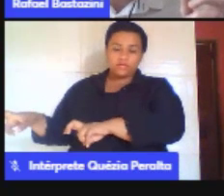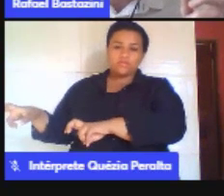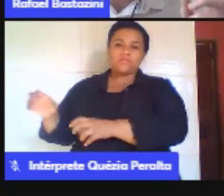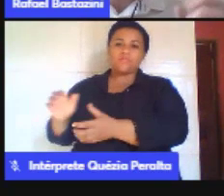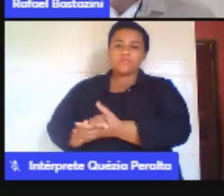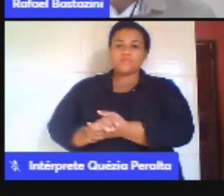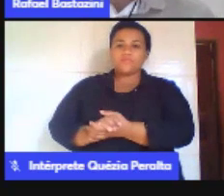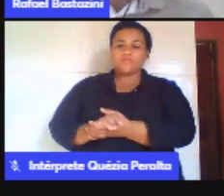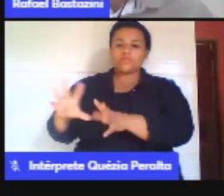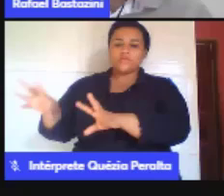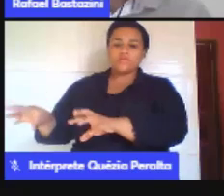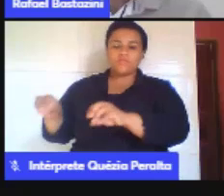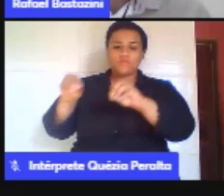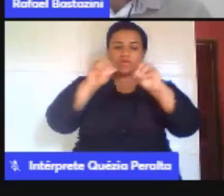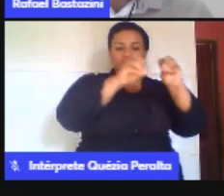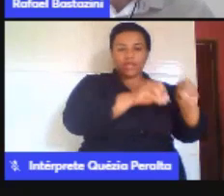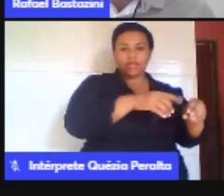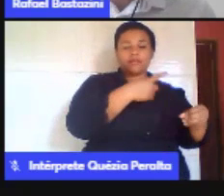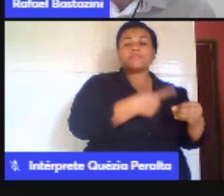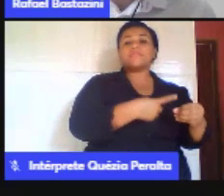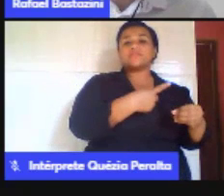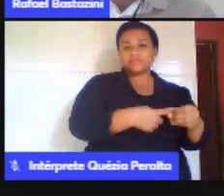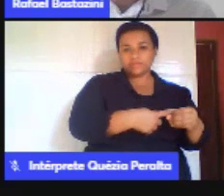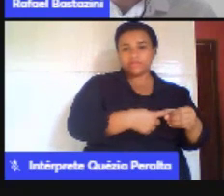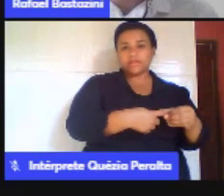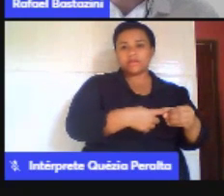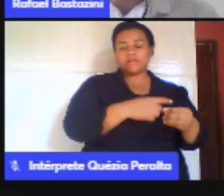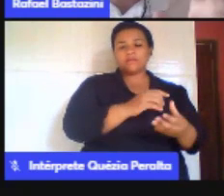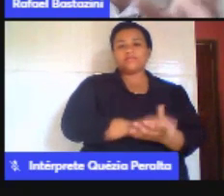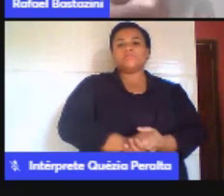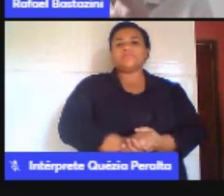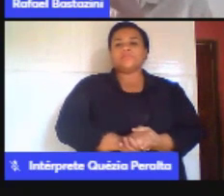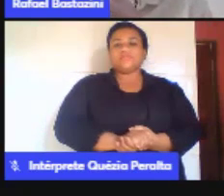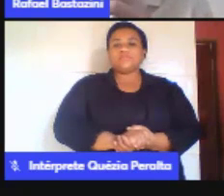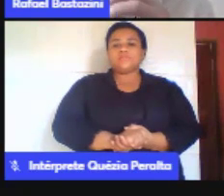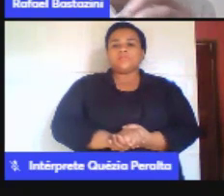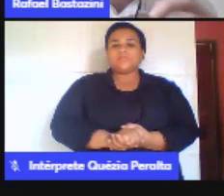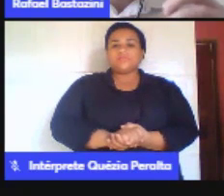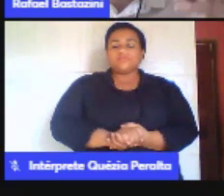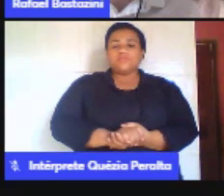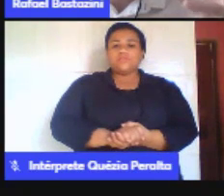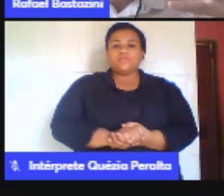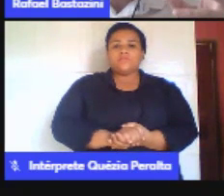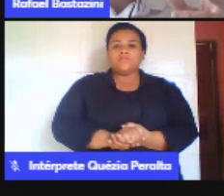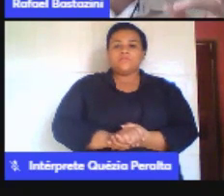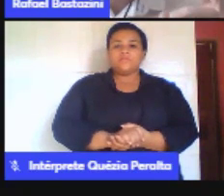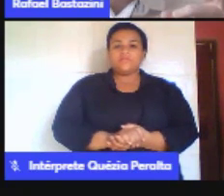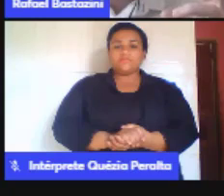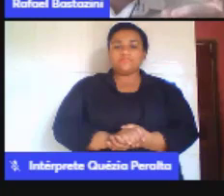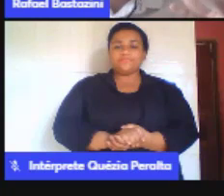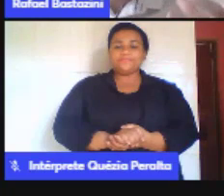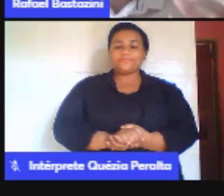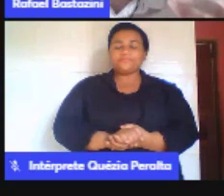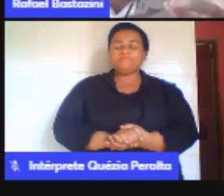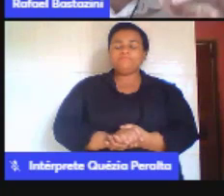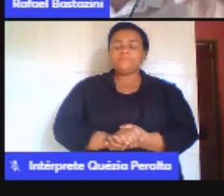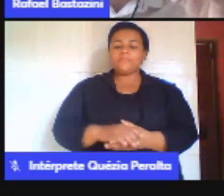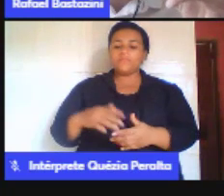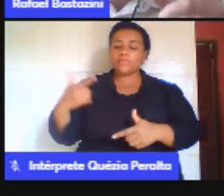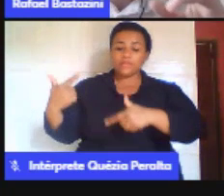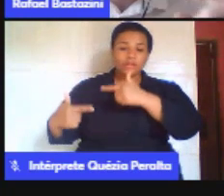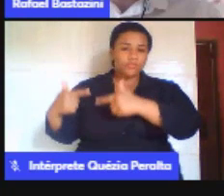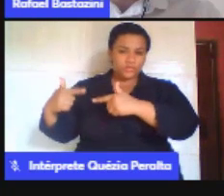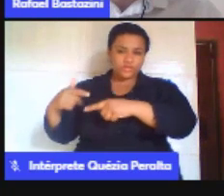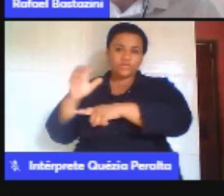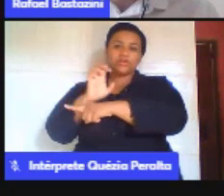se articula a outra. A partir de uma política de desenvolvimento do Estado, nós vamos ter uma consequência demográfica e social,